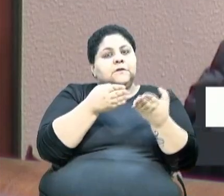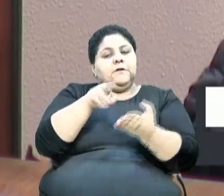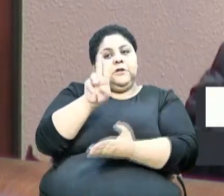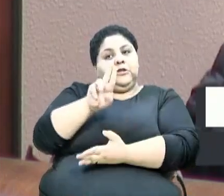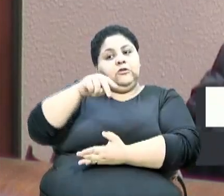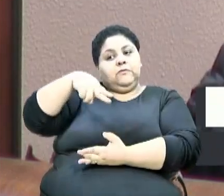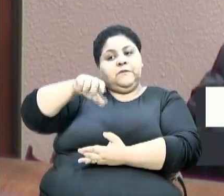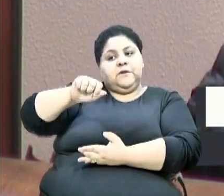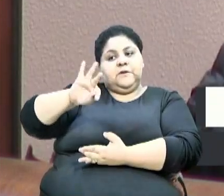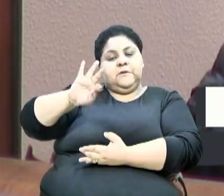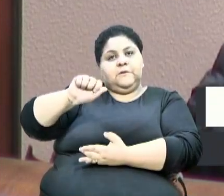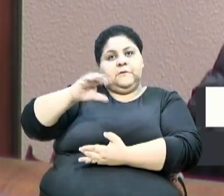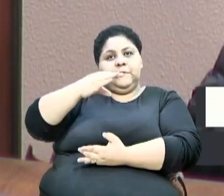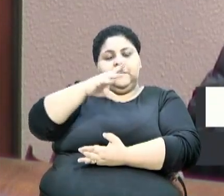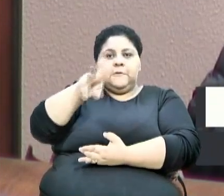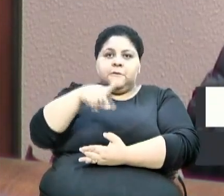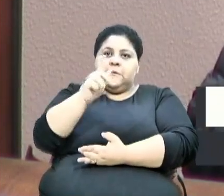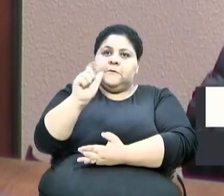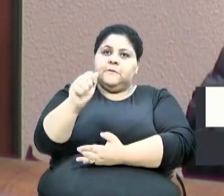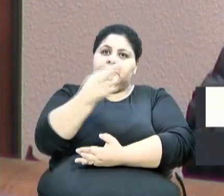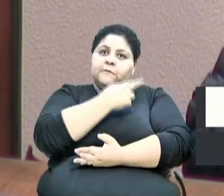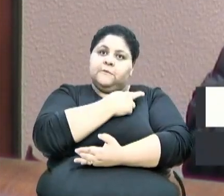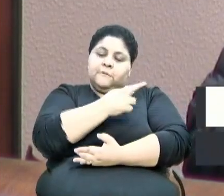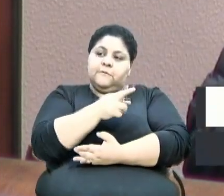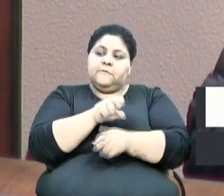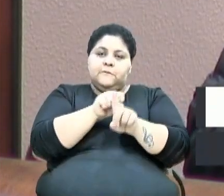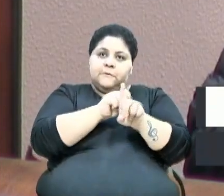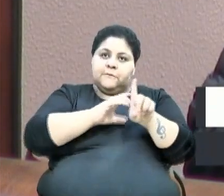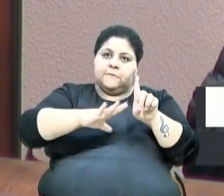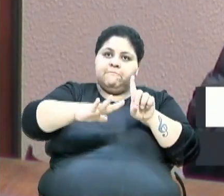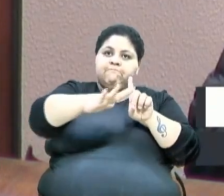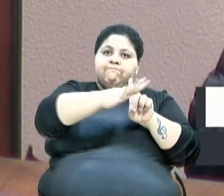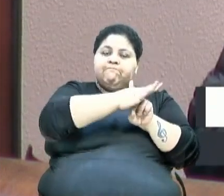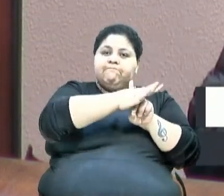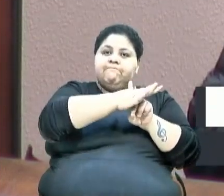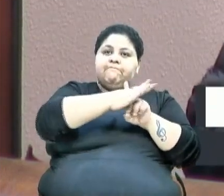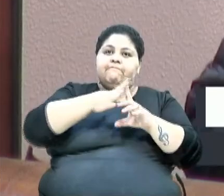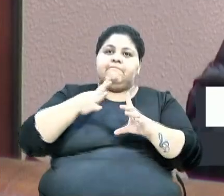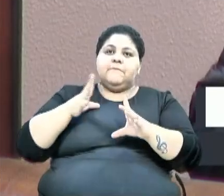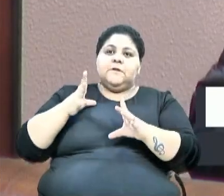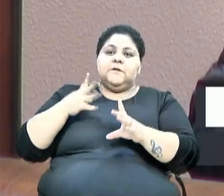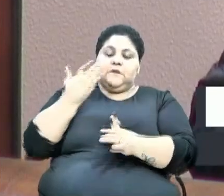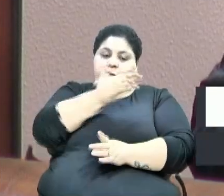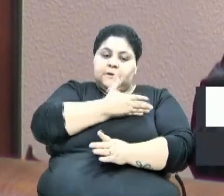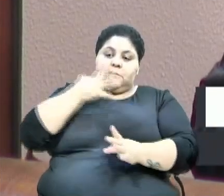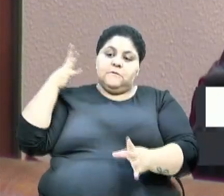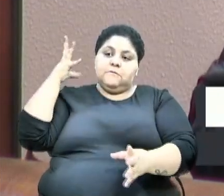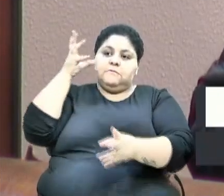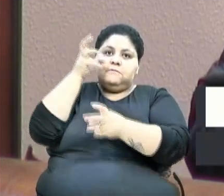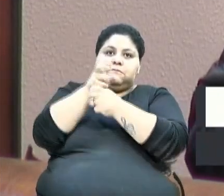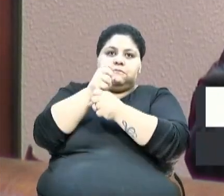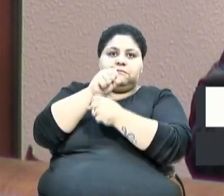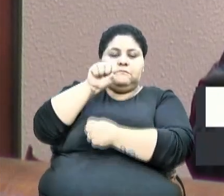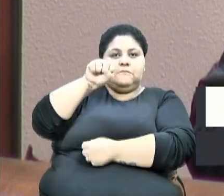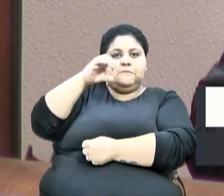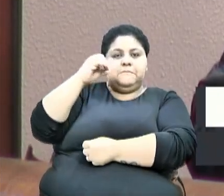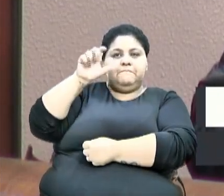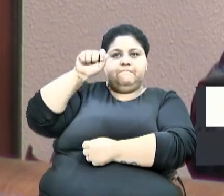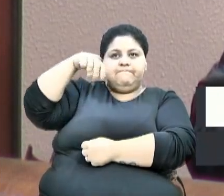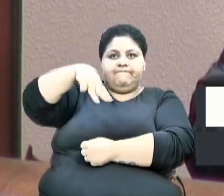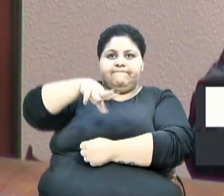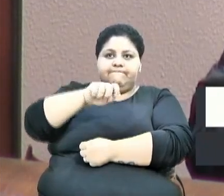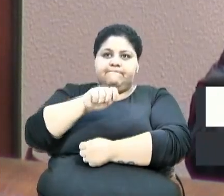Valente, representante da Sociedade Amigo dos Animais, SOAMA. Esse documento vem assinado pelo